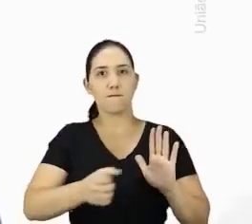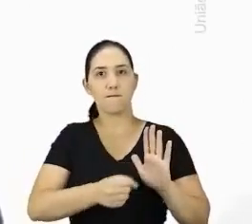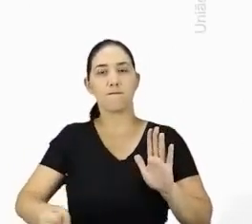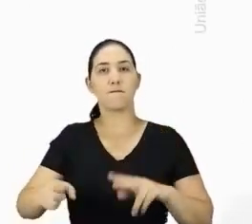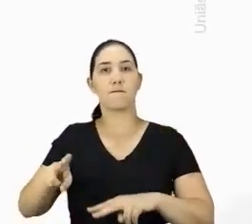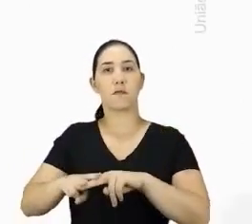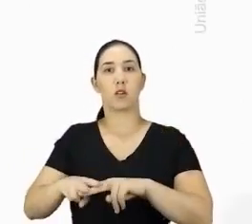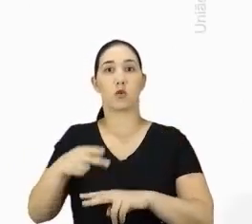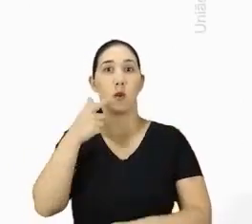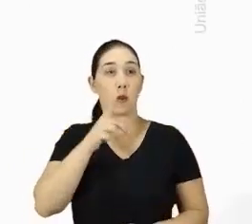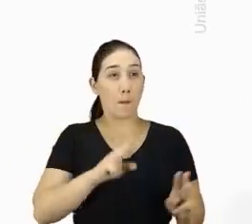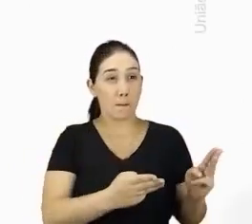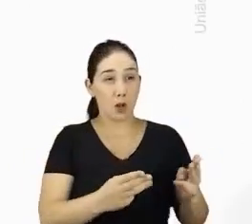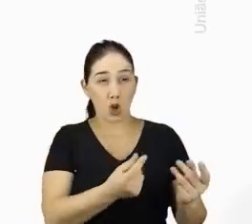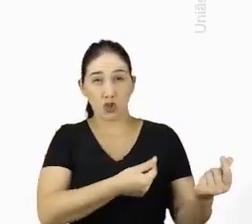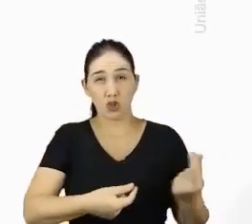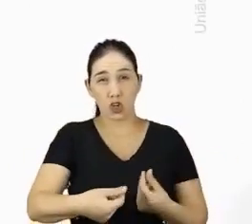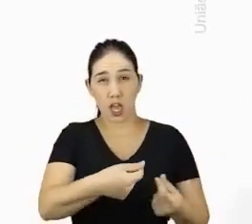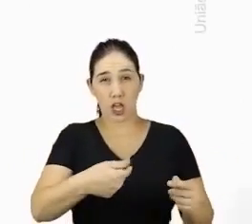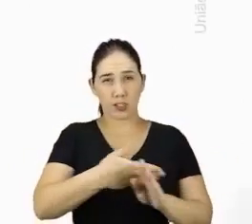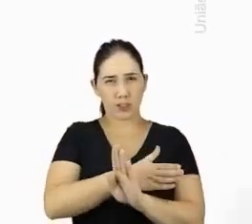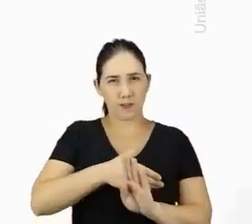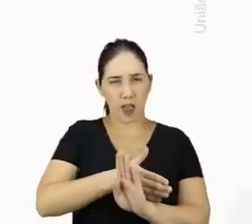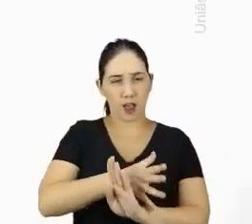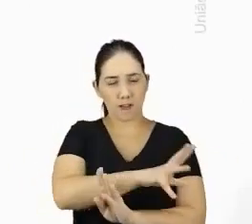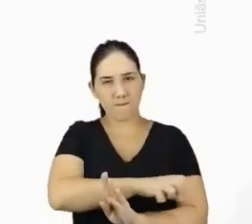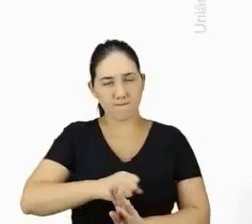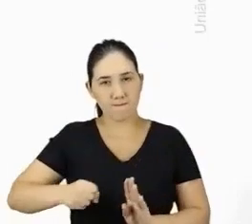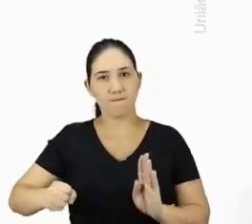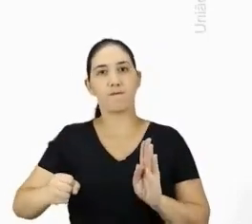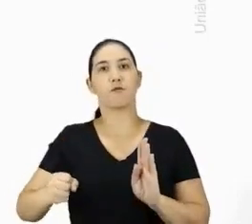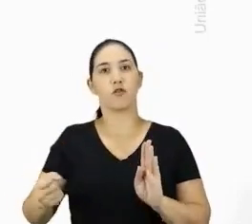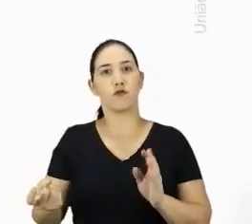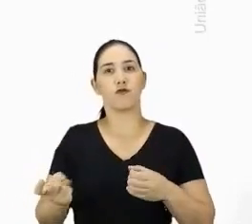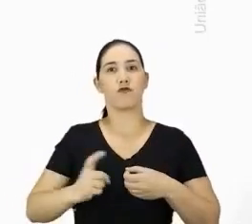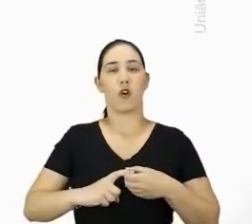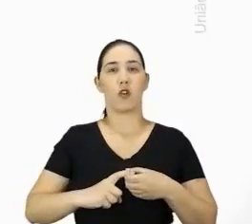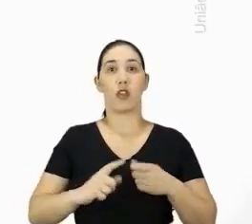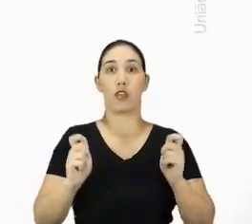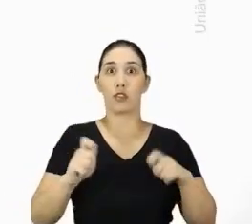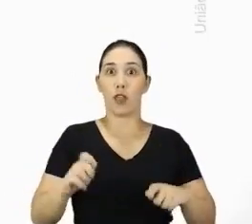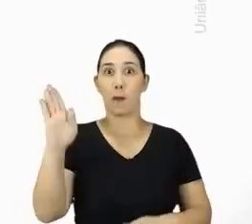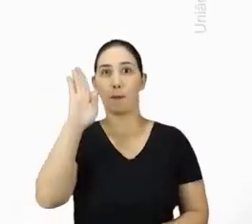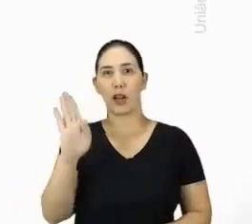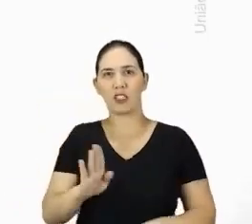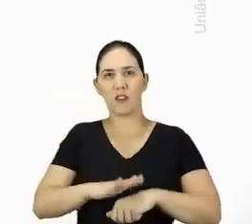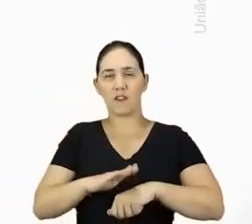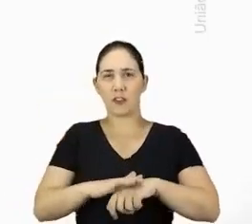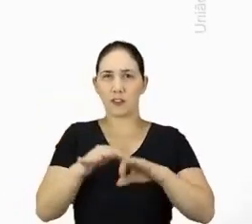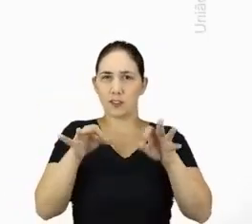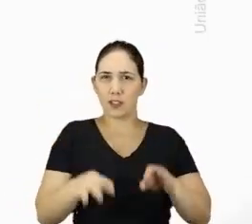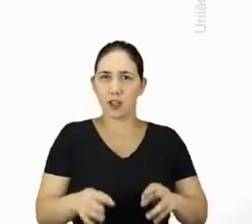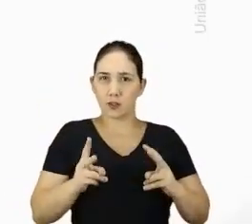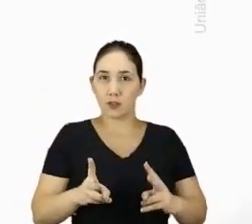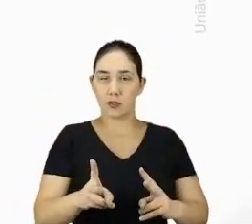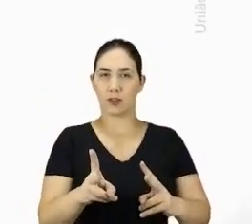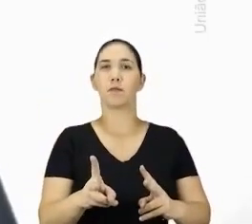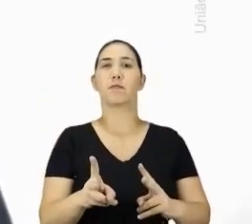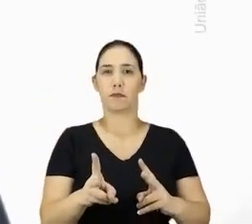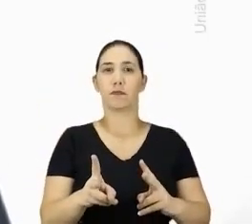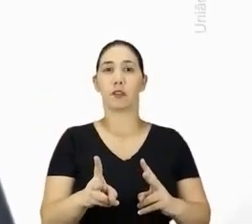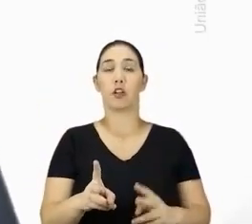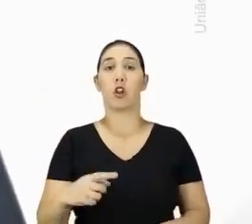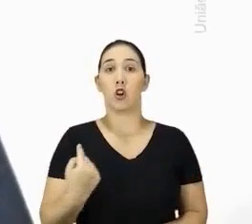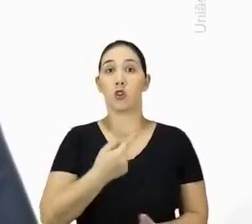desviados. Vamos mostrar para São Paulo, aliás, para o nosso país, que dá sim para fazer a coisa certa sempre.